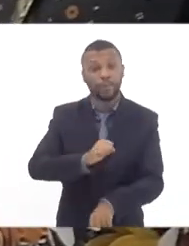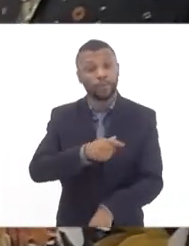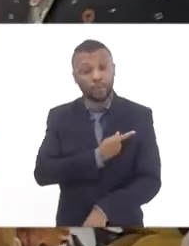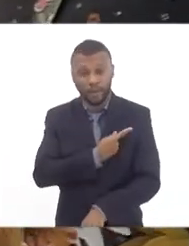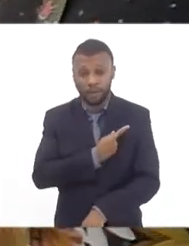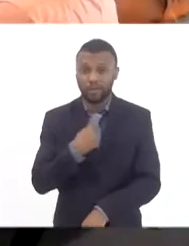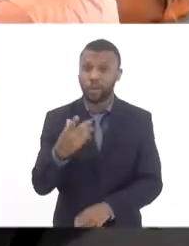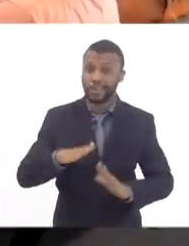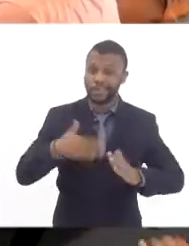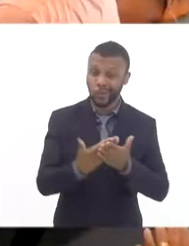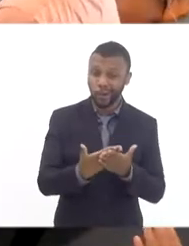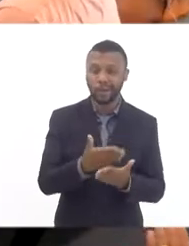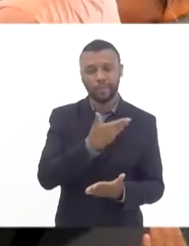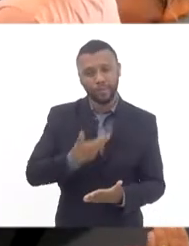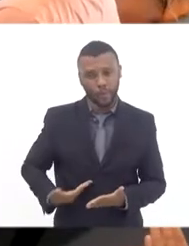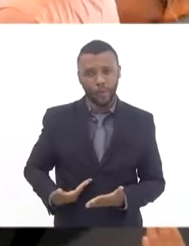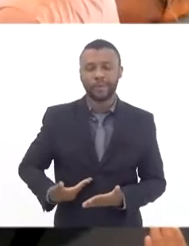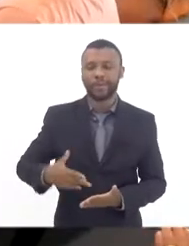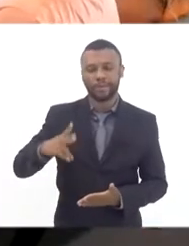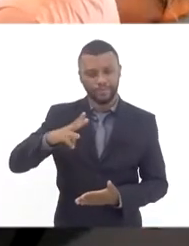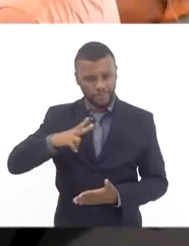Janaína.